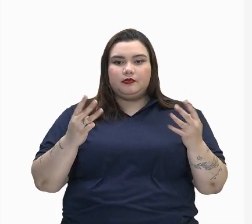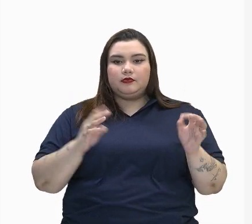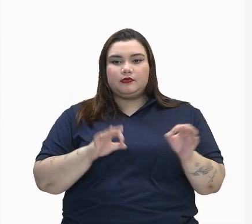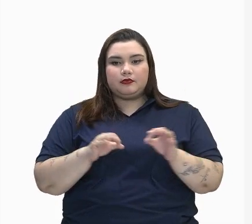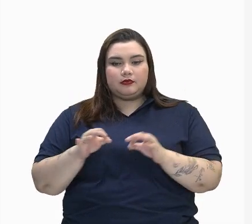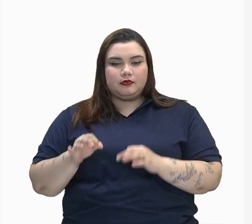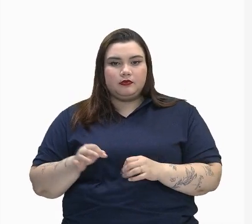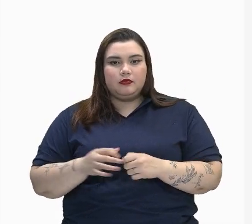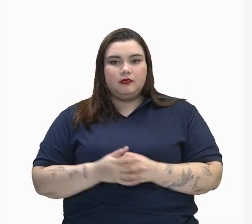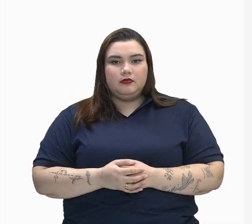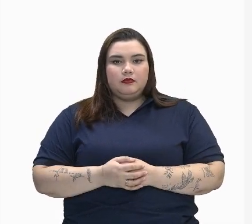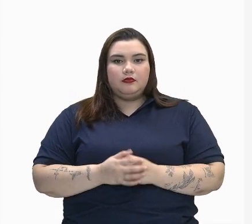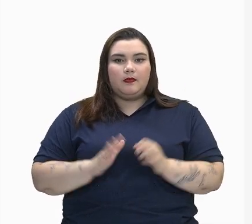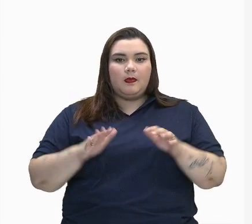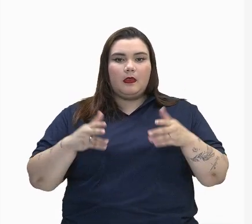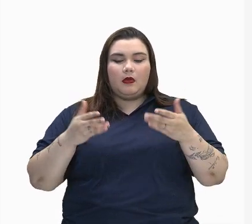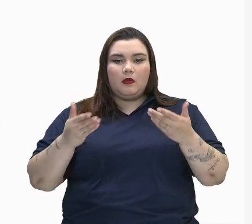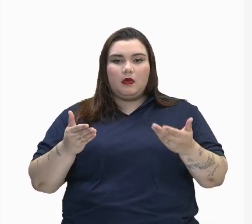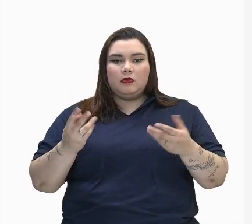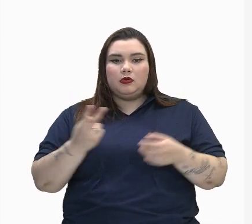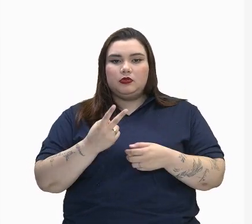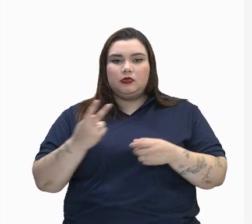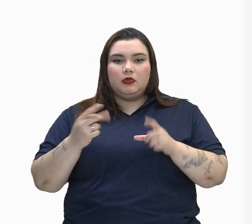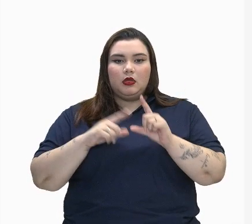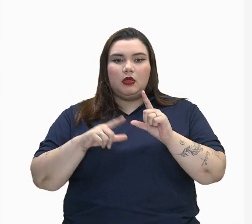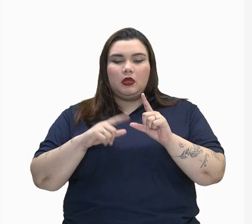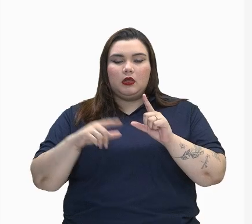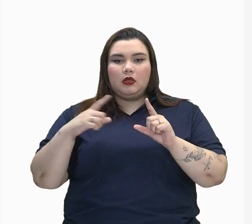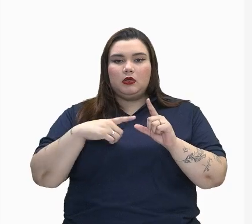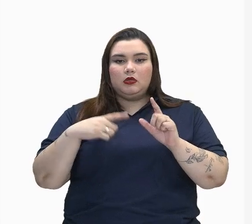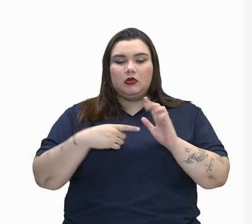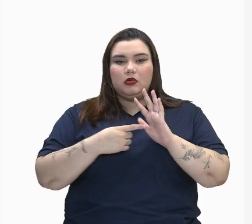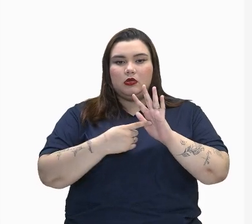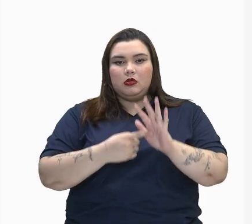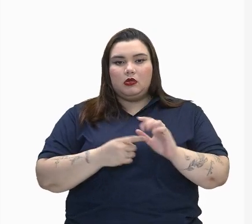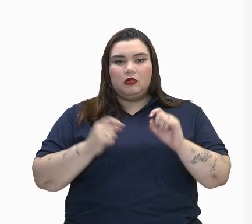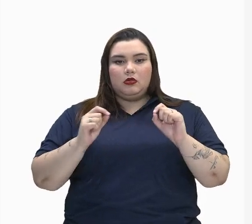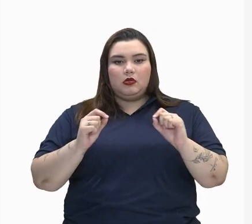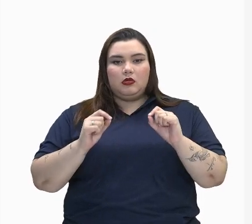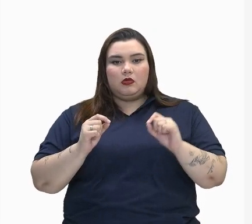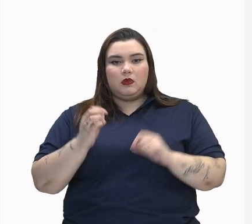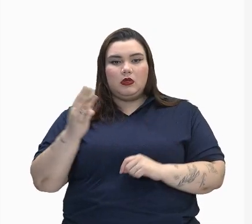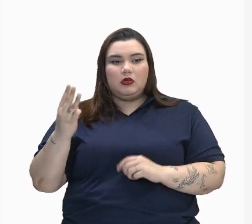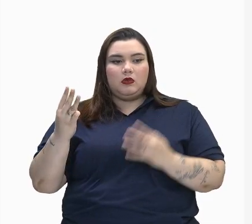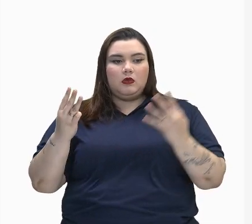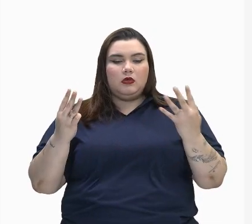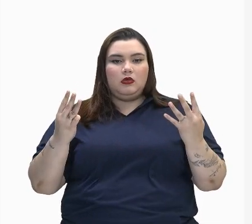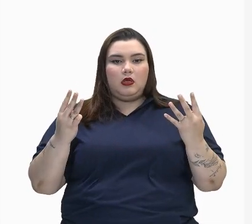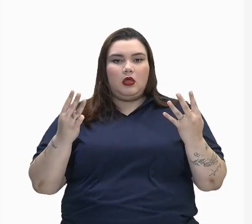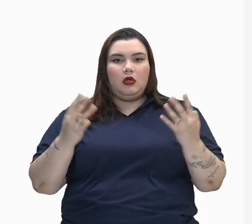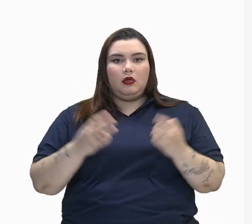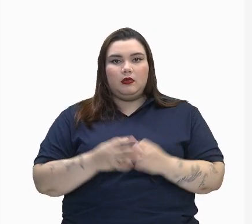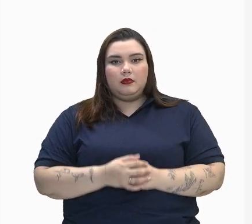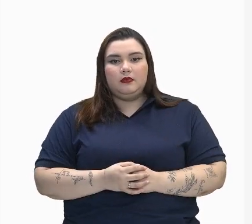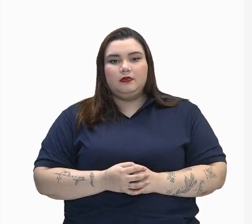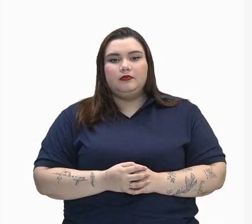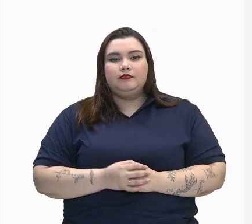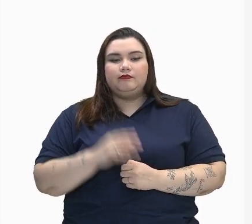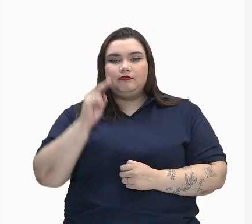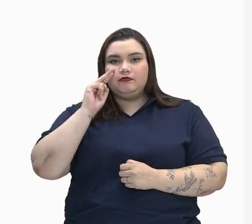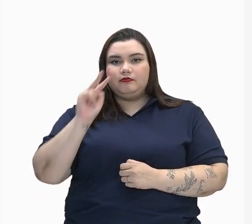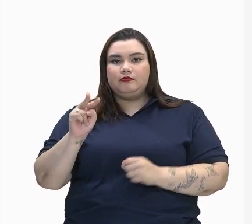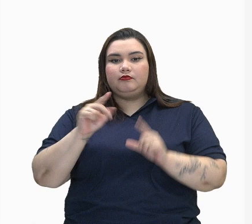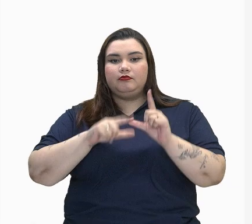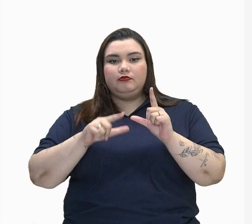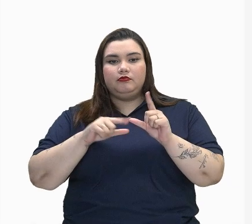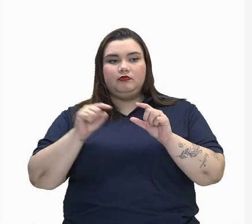certo? Qual dessas letras aí está entre o 3 e o 4? Ora, professor, estou vendo aqui na